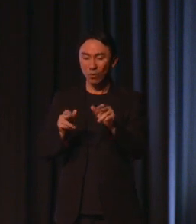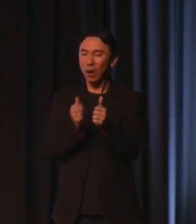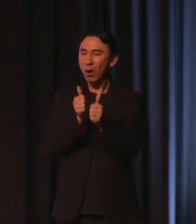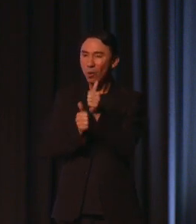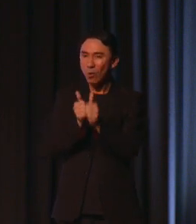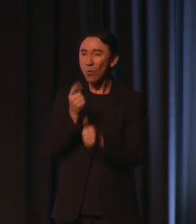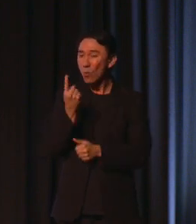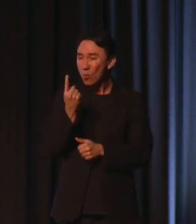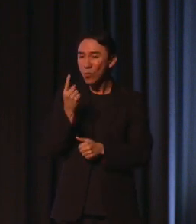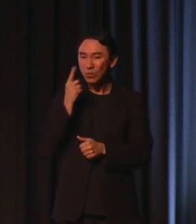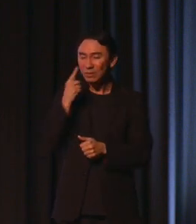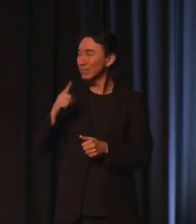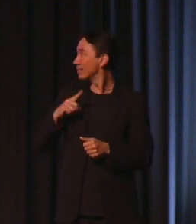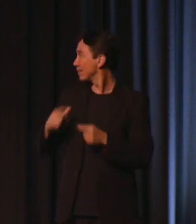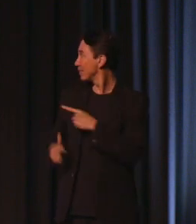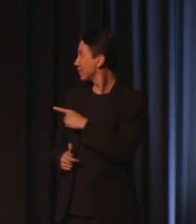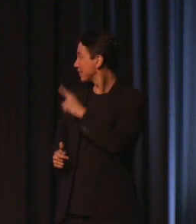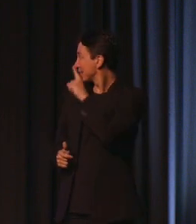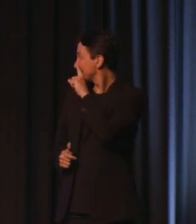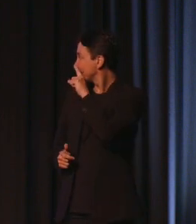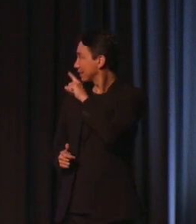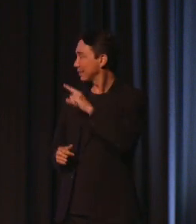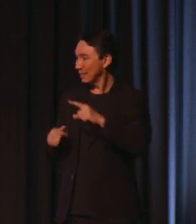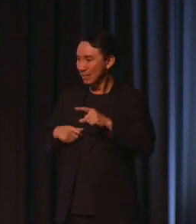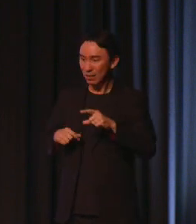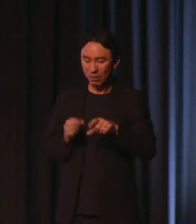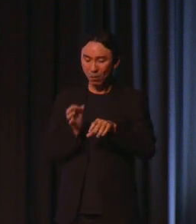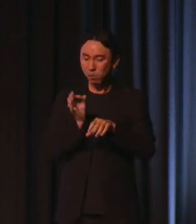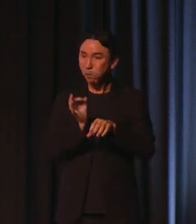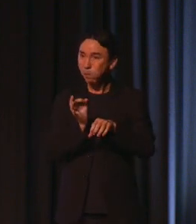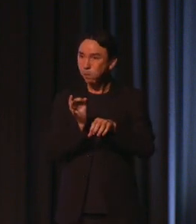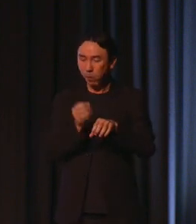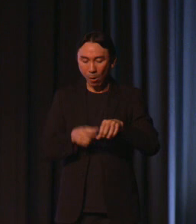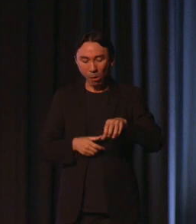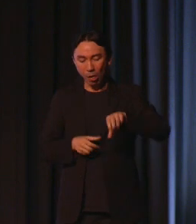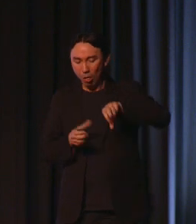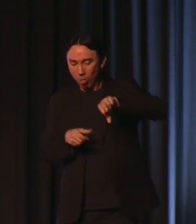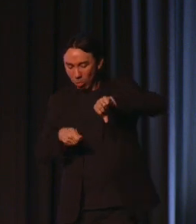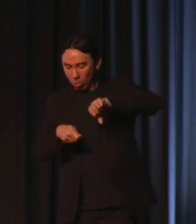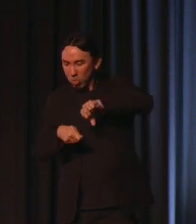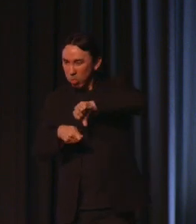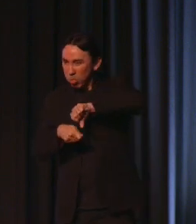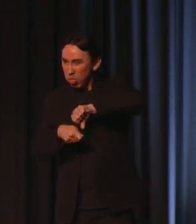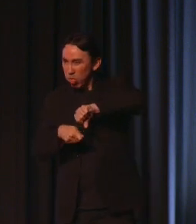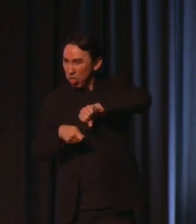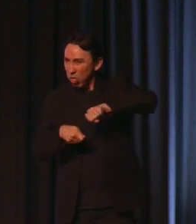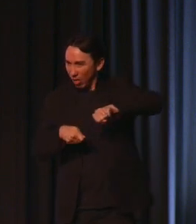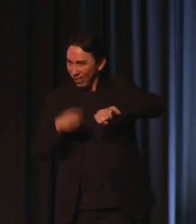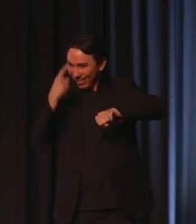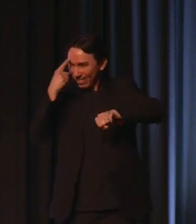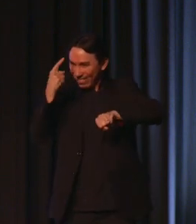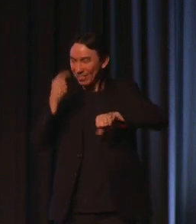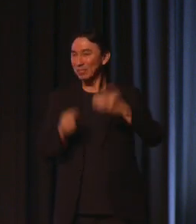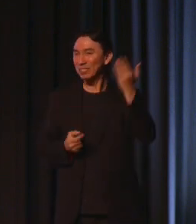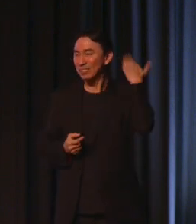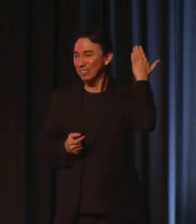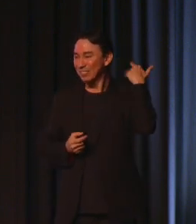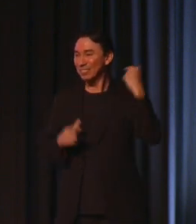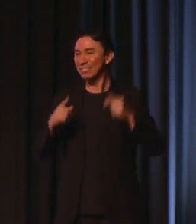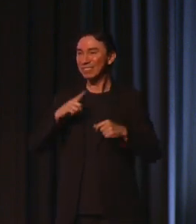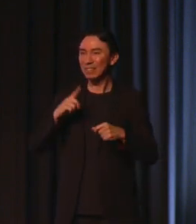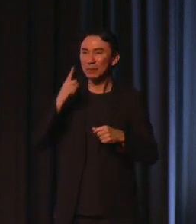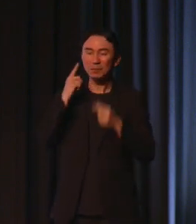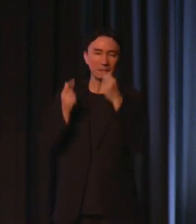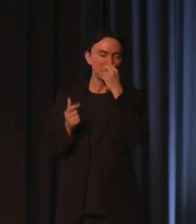dente tem essa boca grande, porque um vendedor brasileiro, quando a Gessi Lever, os mais antigos aqui conhecem qual era a Gessi